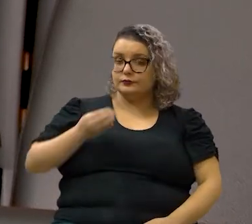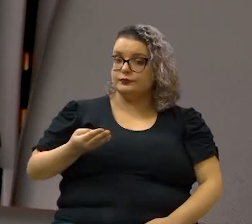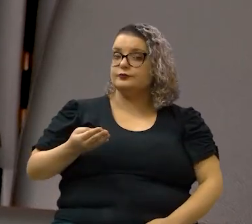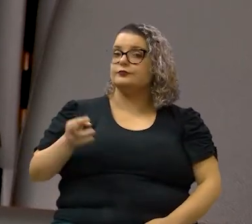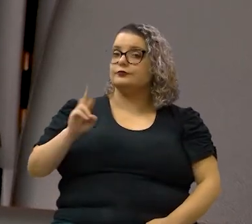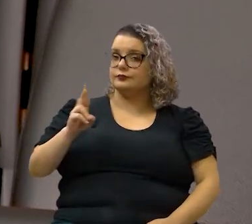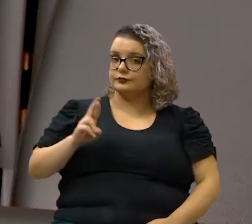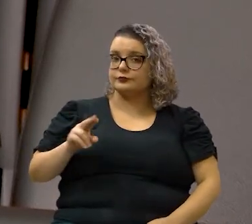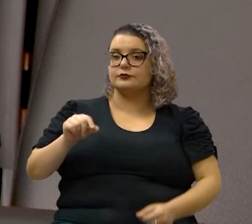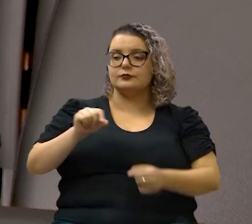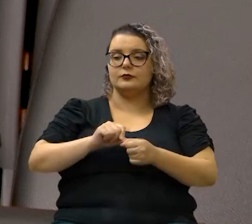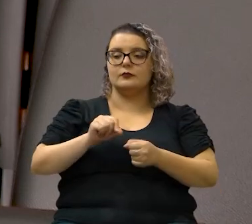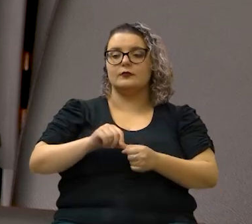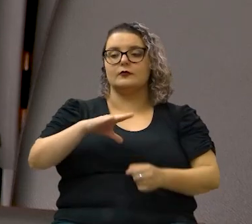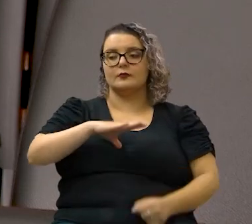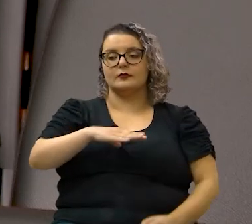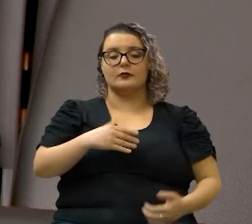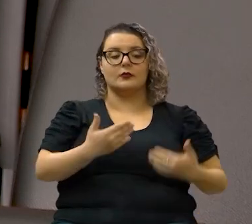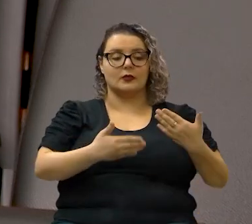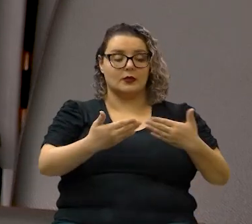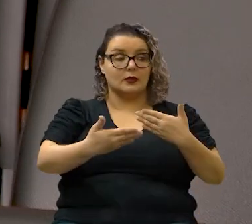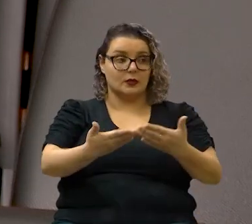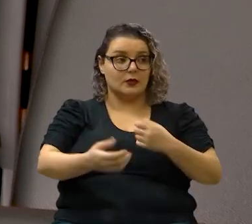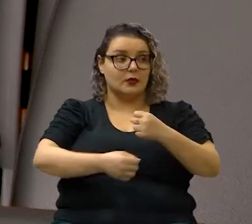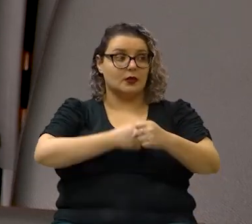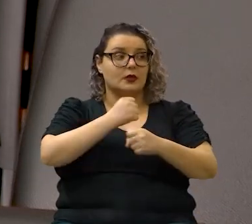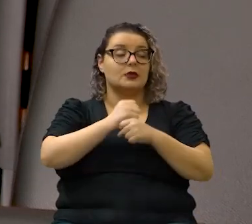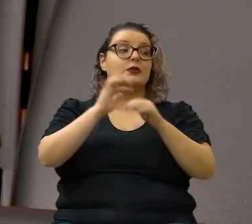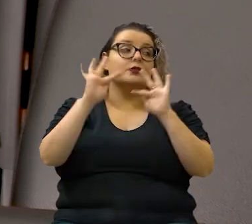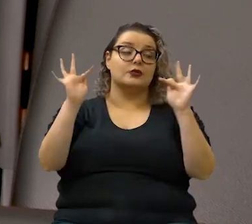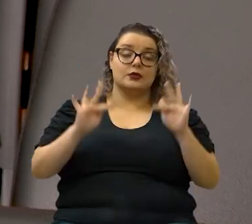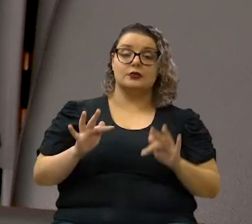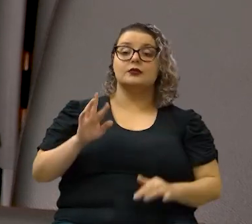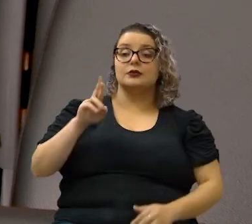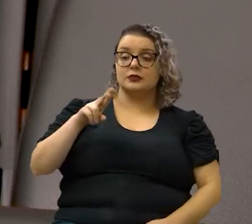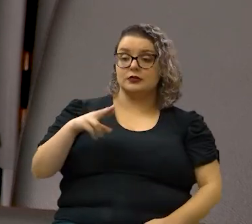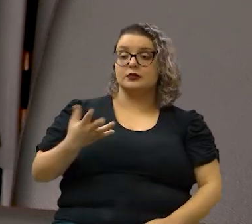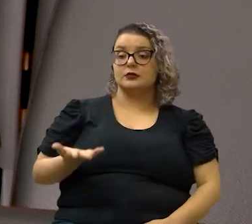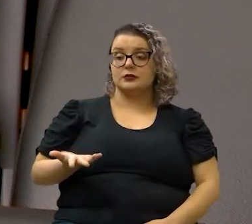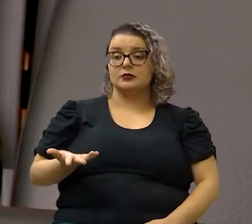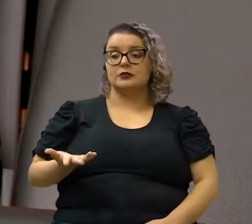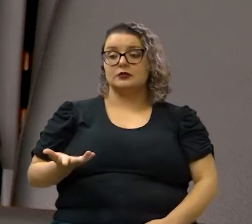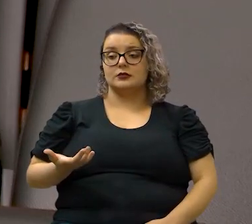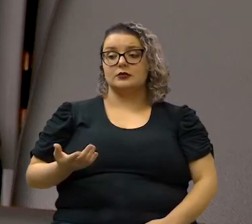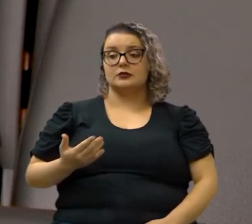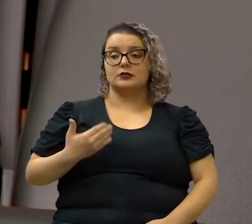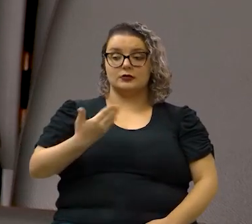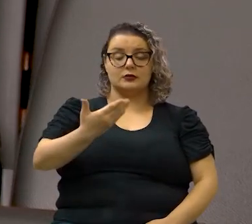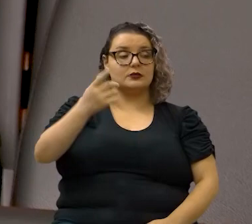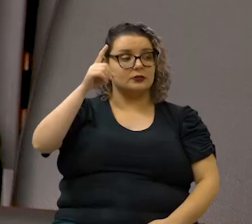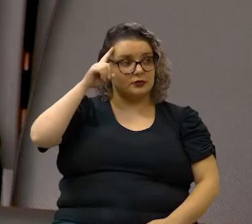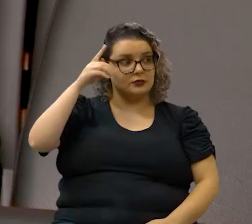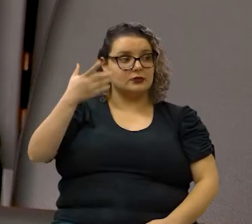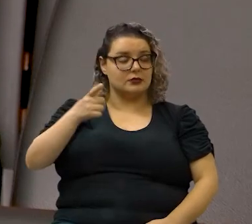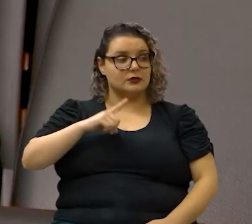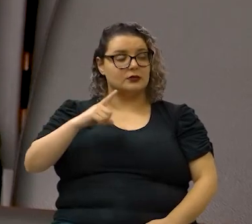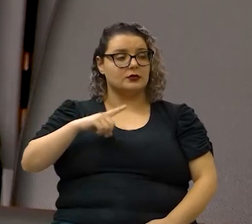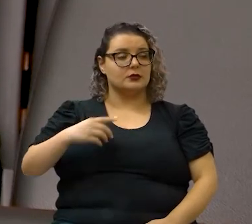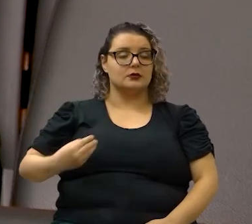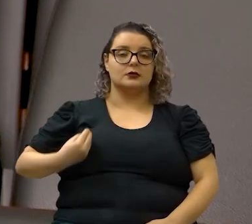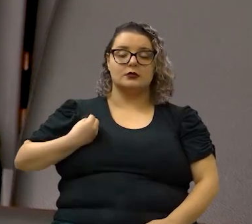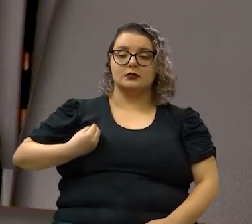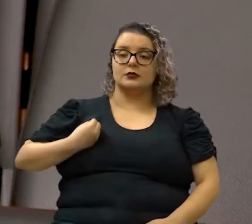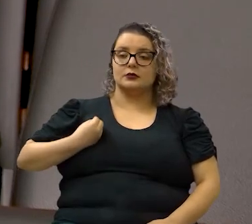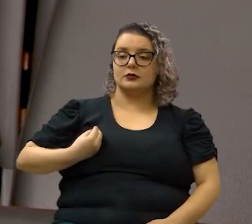bilhão que vai ser feito na cidade nos próximos anos. Então a gente está muito feliz com isso, inclusive nos próximos dias a gente deve ter